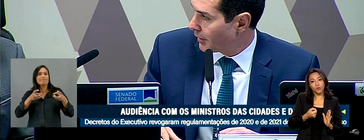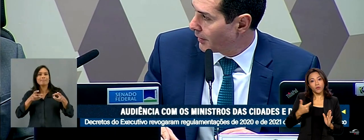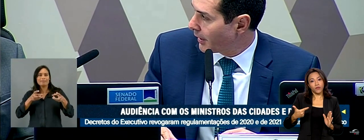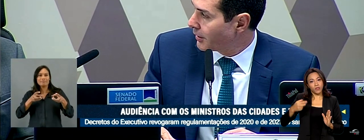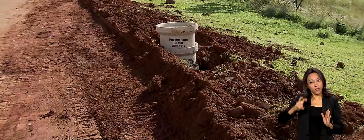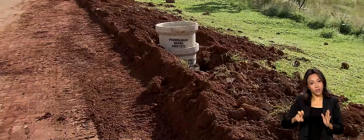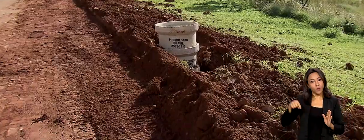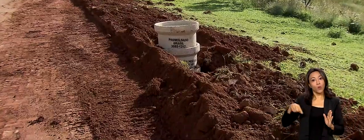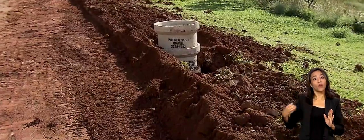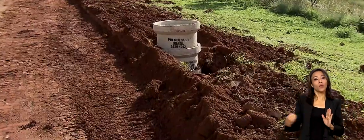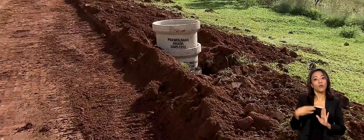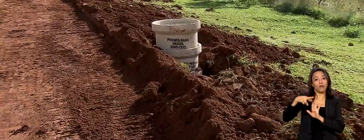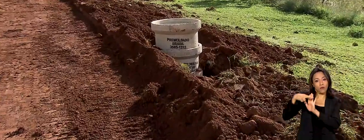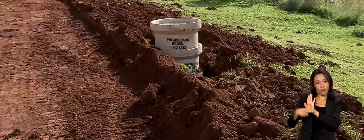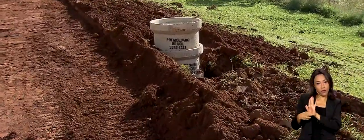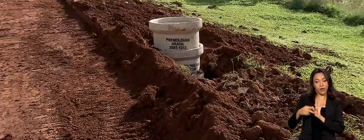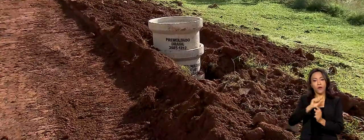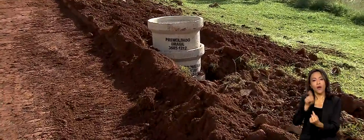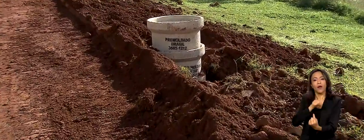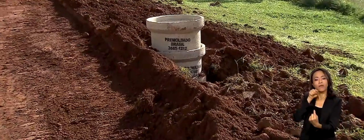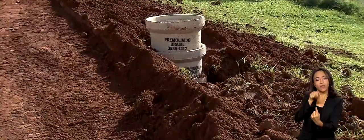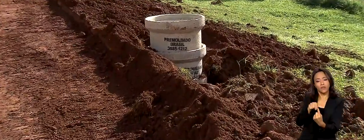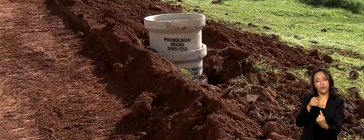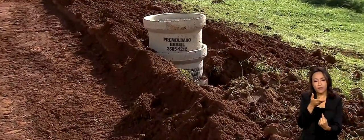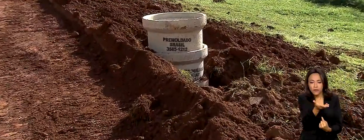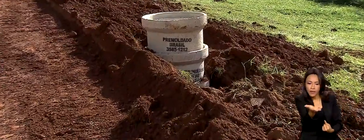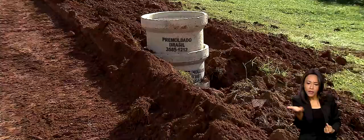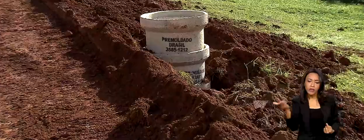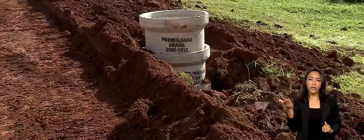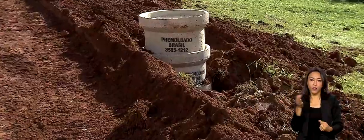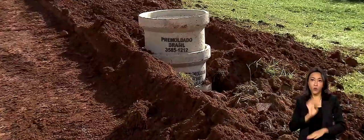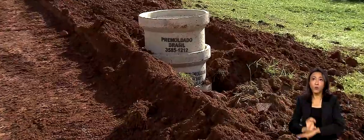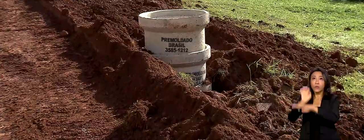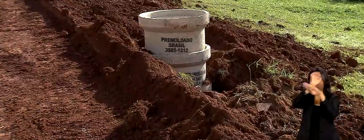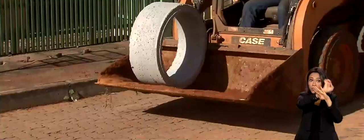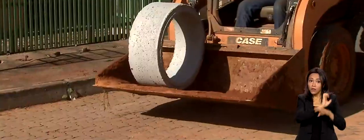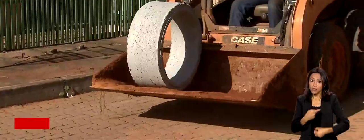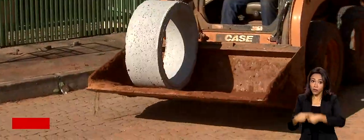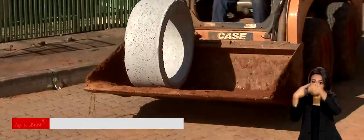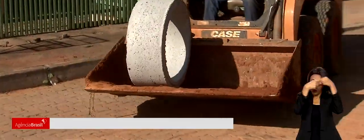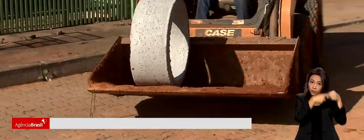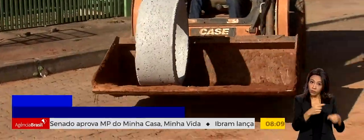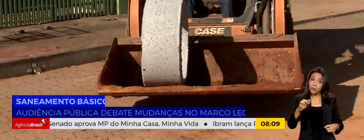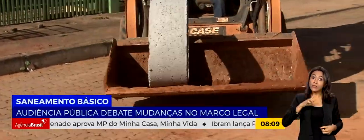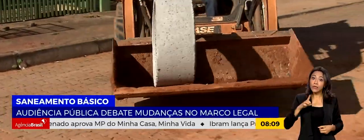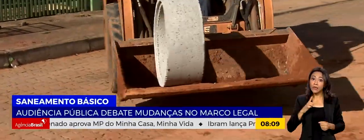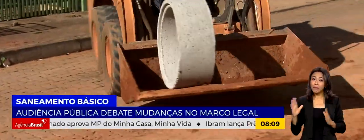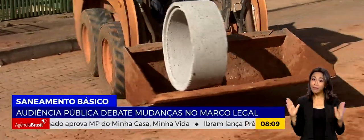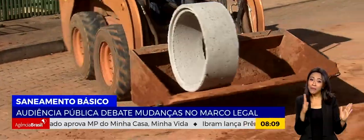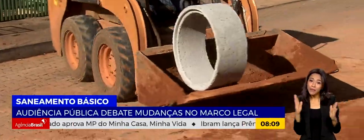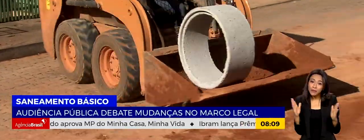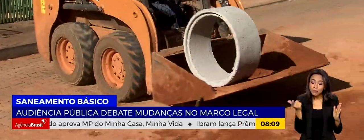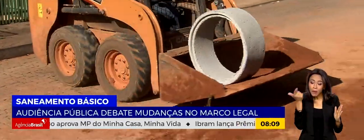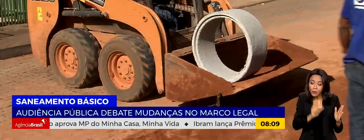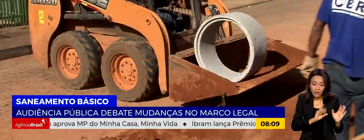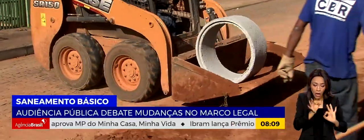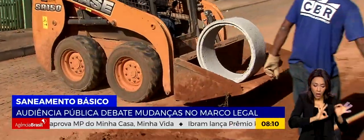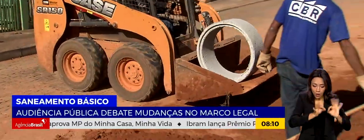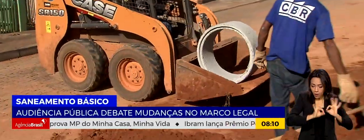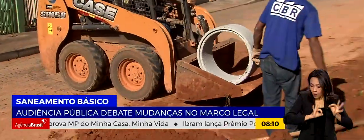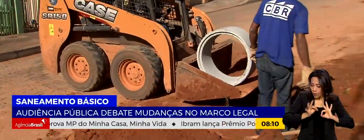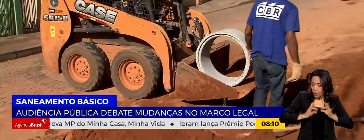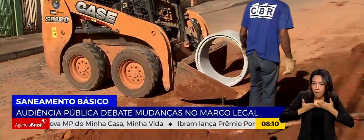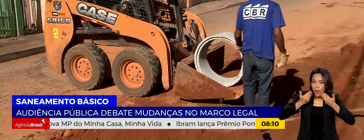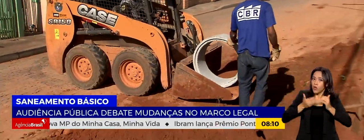a nova regra. O objetivo é possibilitar que os estados e municípios tenham tempo para elaborar propostas